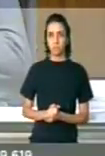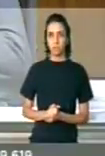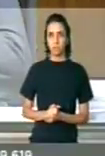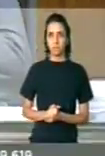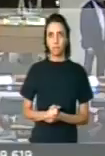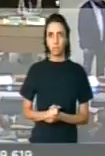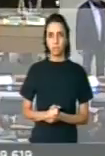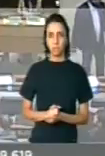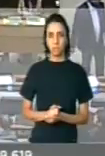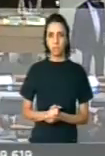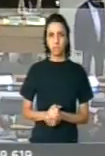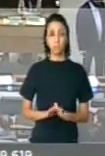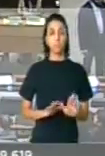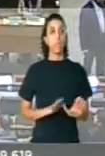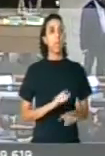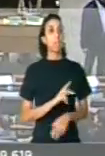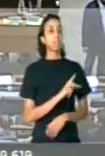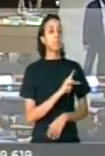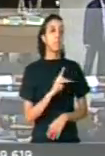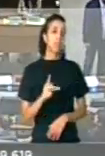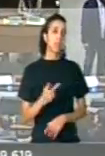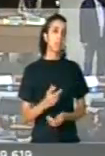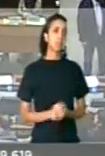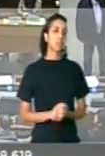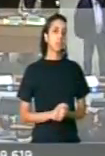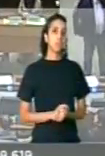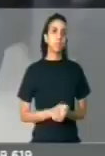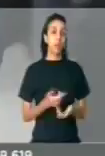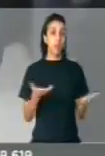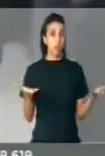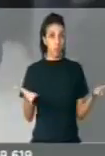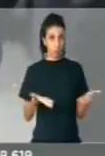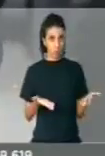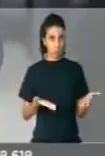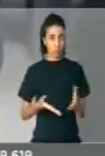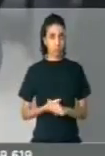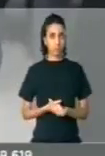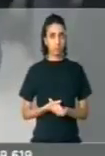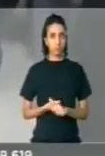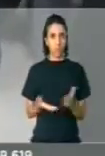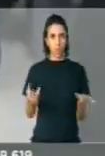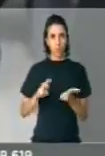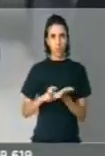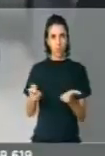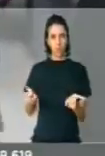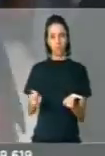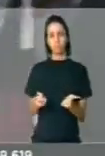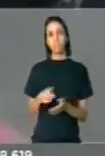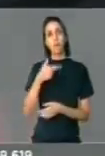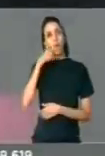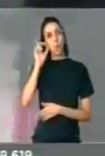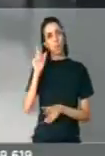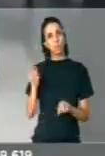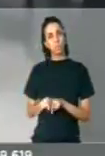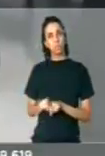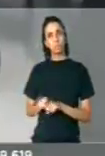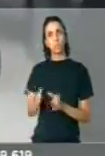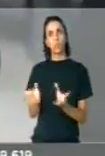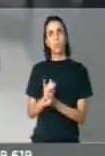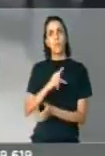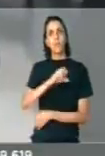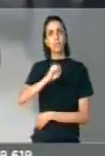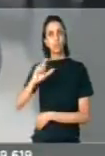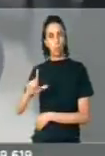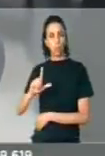Presidente, só para dizer que hoje pela manhã, como ontem, a bancada do